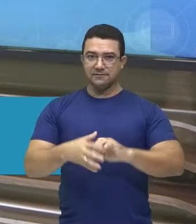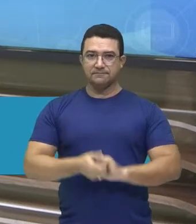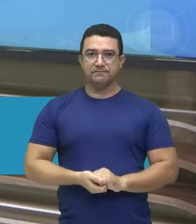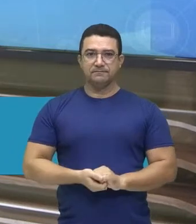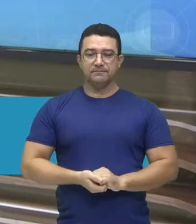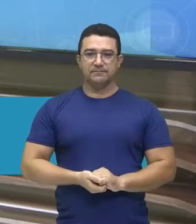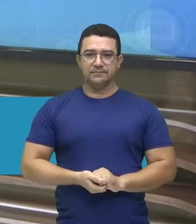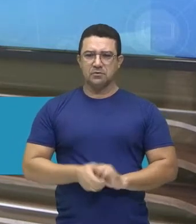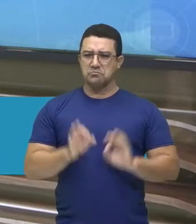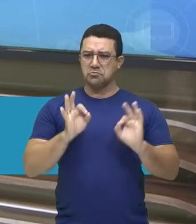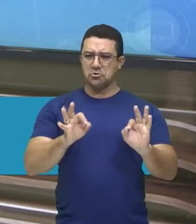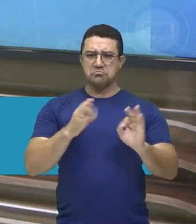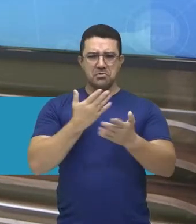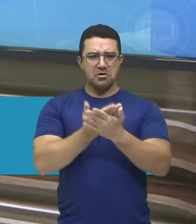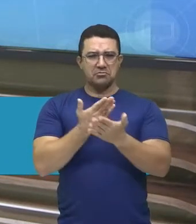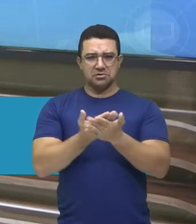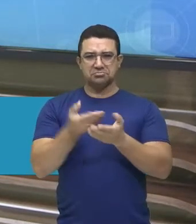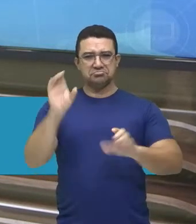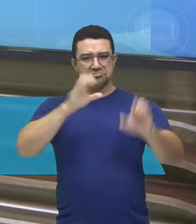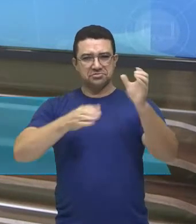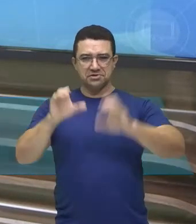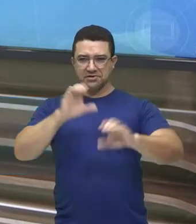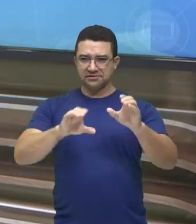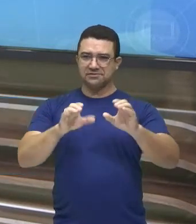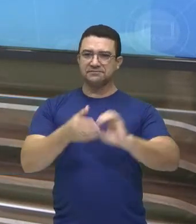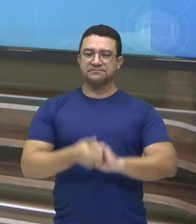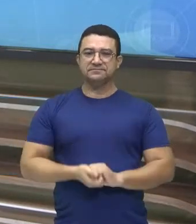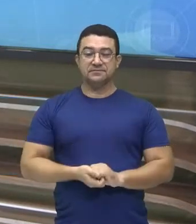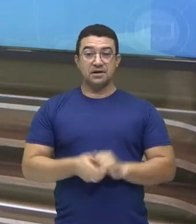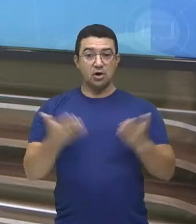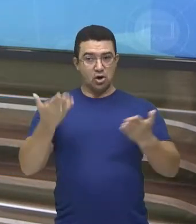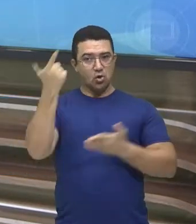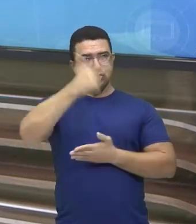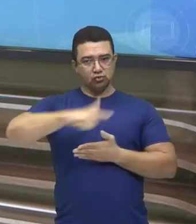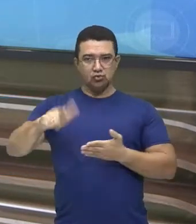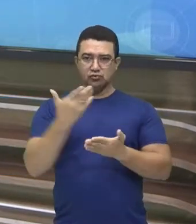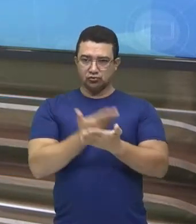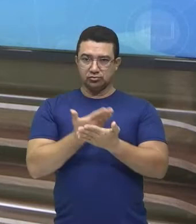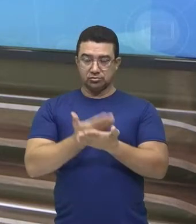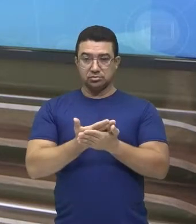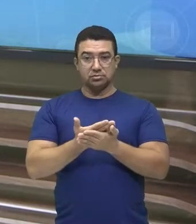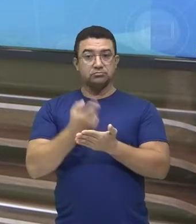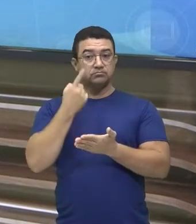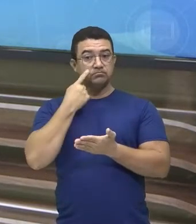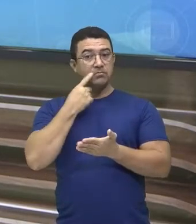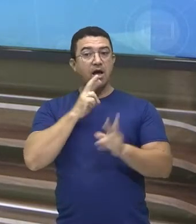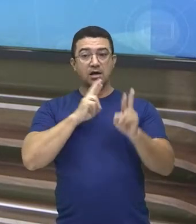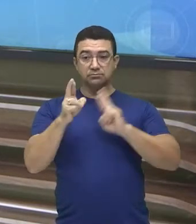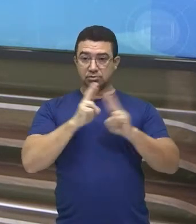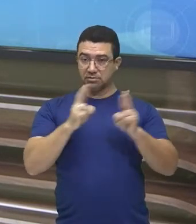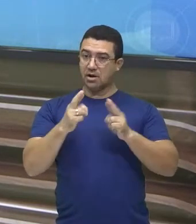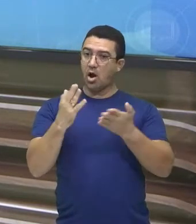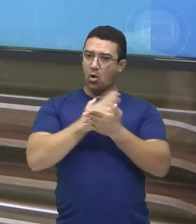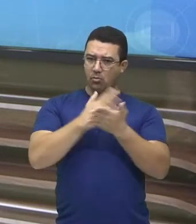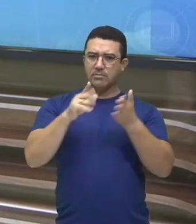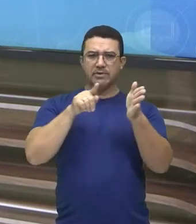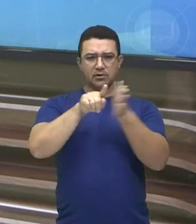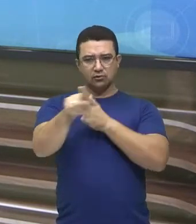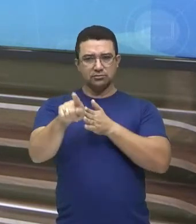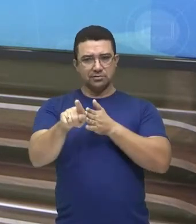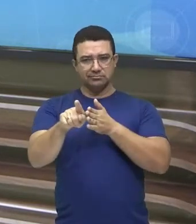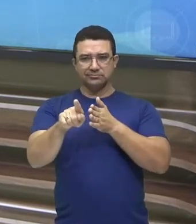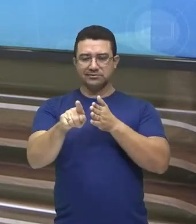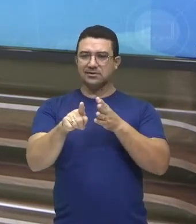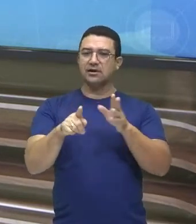professora Gisele, né? Vamos continuar os nossos estudos resolvendo algumas questões de matemática, tá bom? Tudo